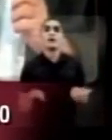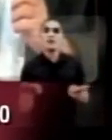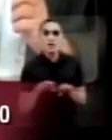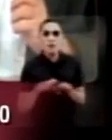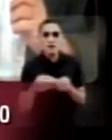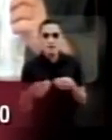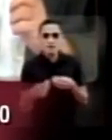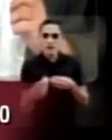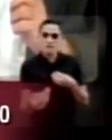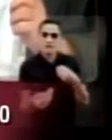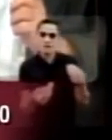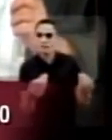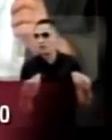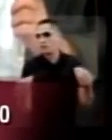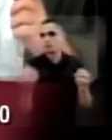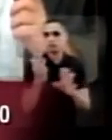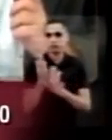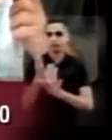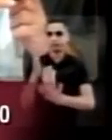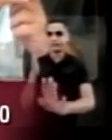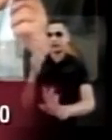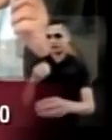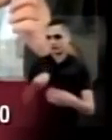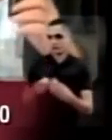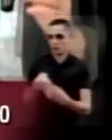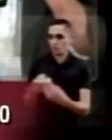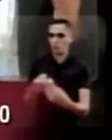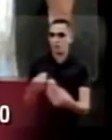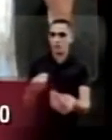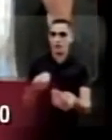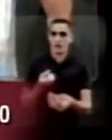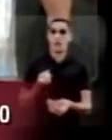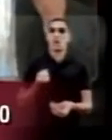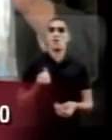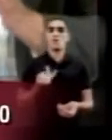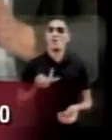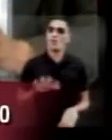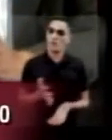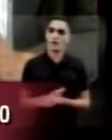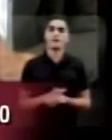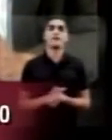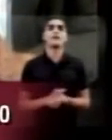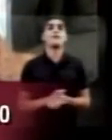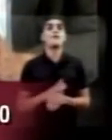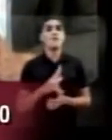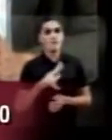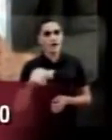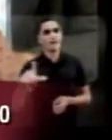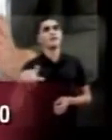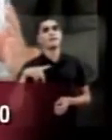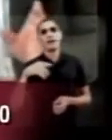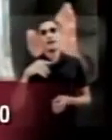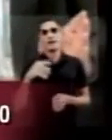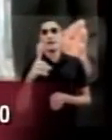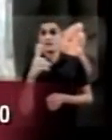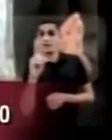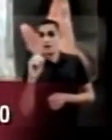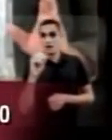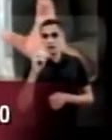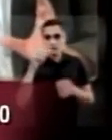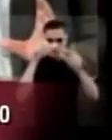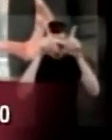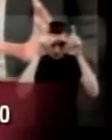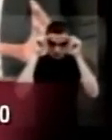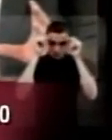indivíduo fala, eu quero fazer. Você dá uma senha, depois você chama ele. Serão 10 coletores que ficarão ali na